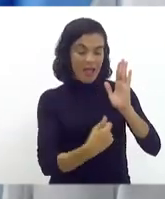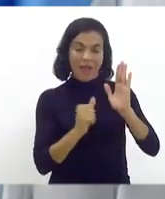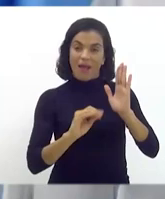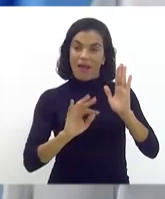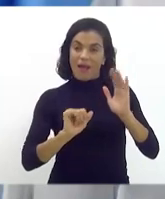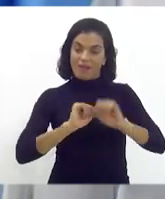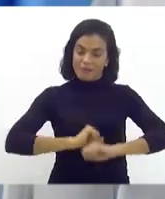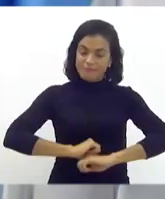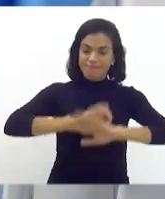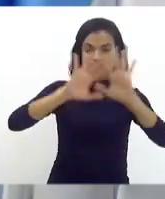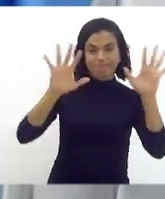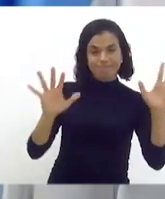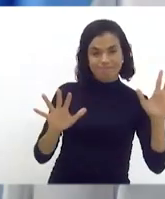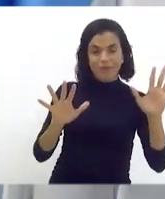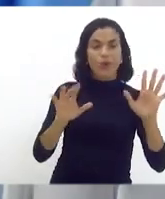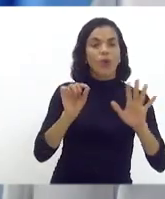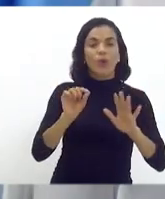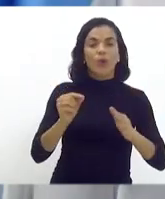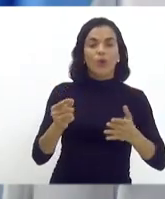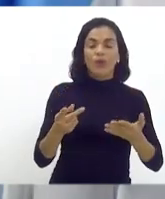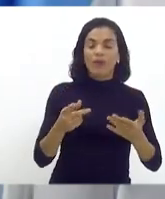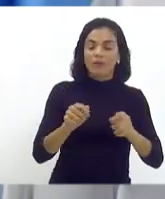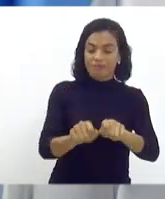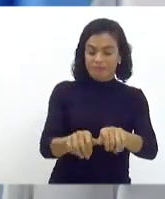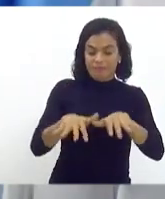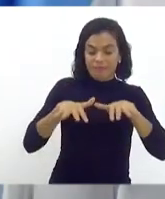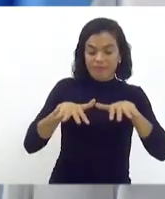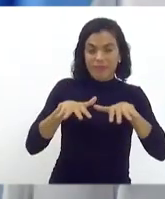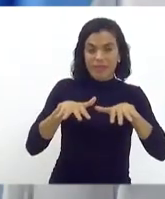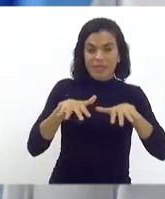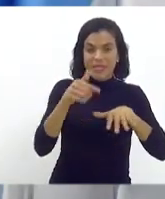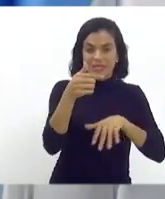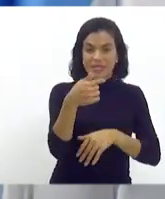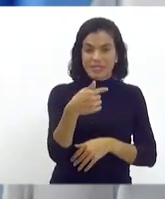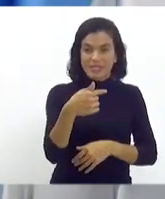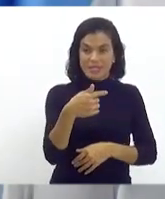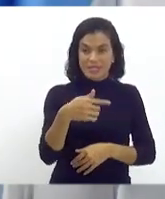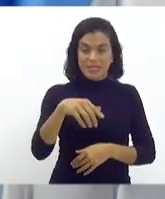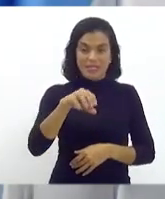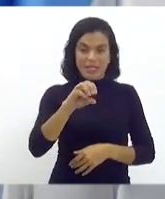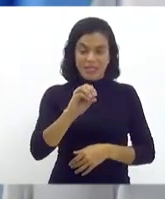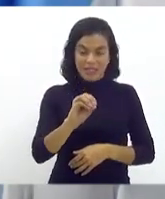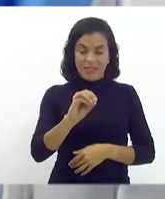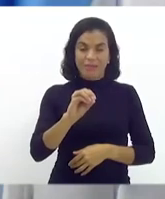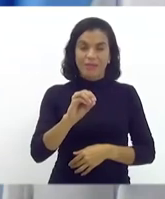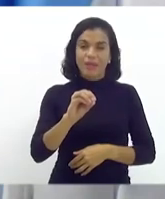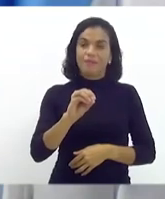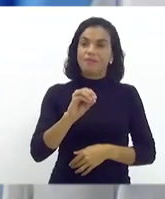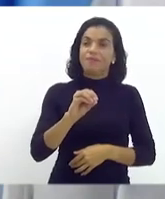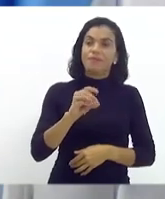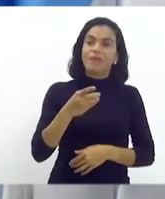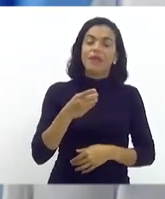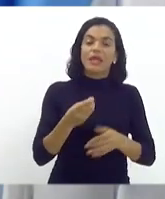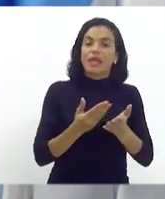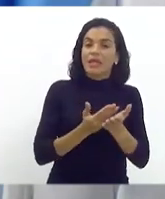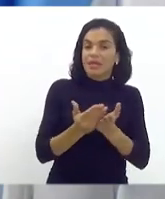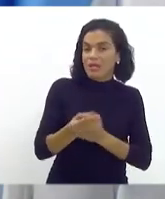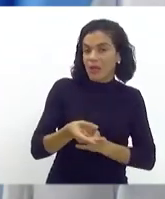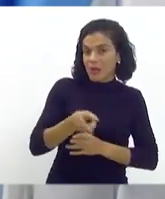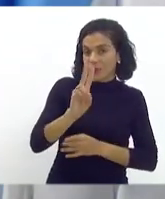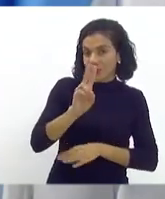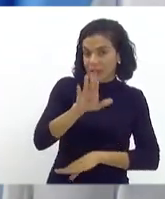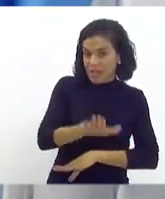coordenadora de defesa criminal super importante a sua presença a defensoria pública tem se demonstrado aí